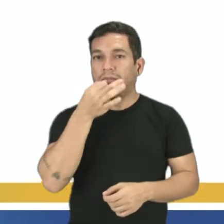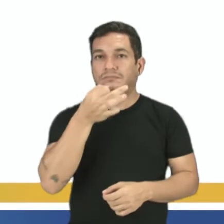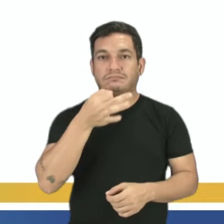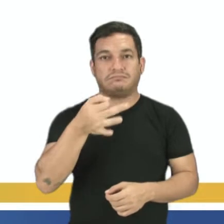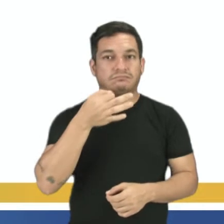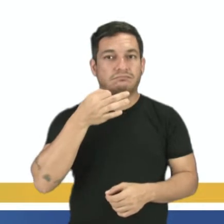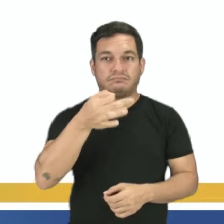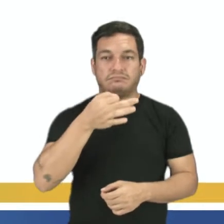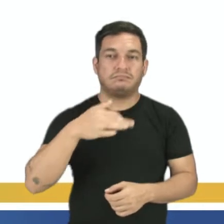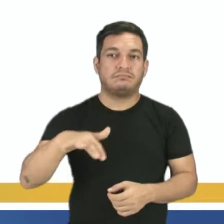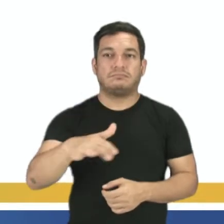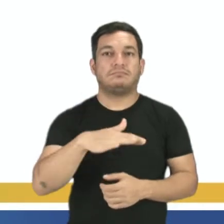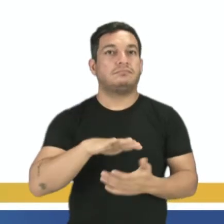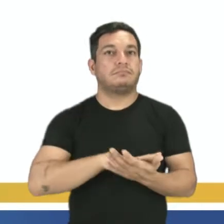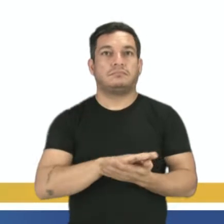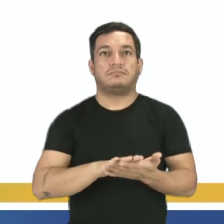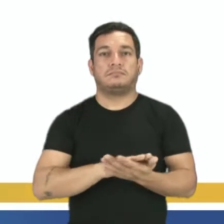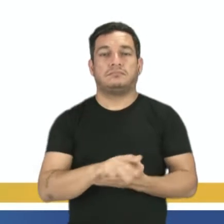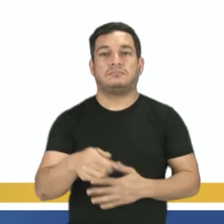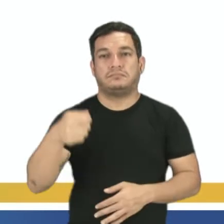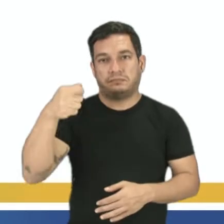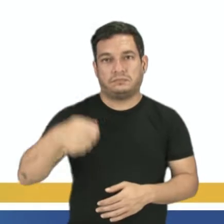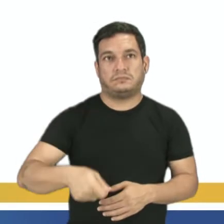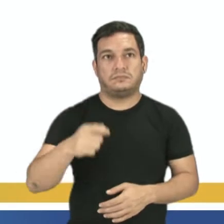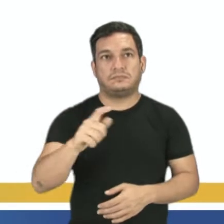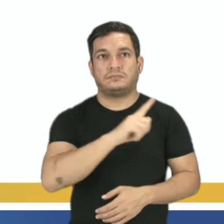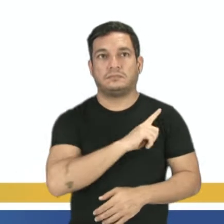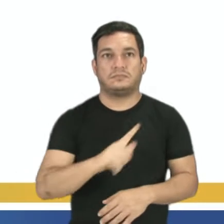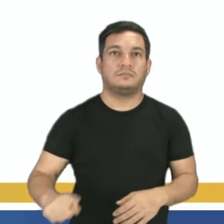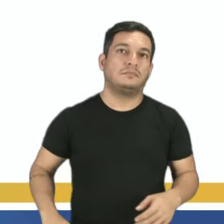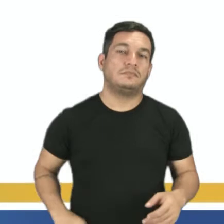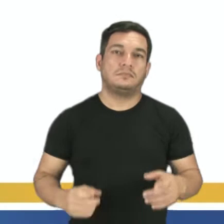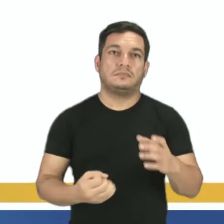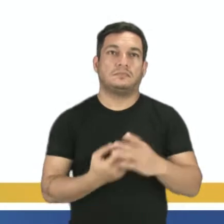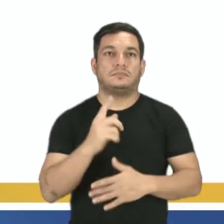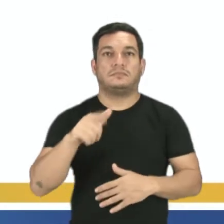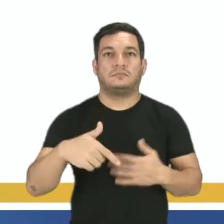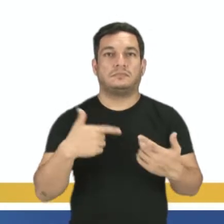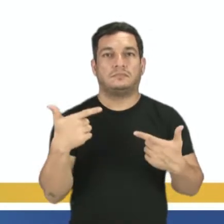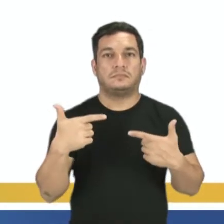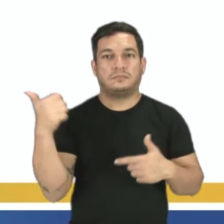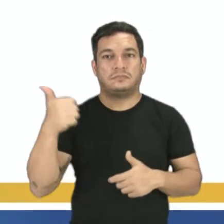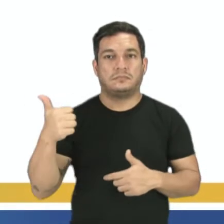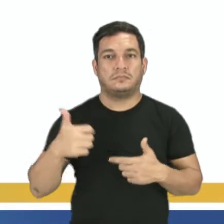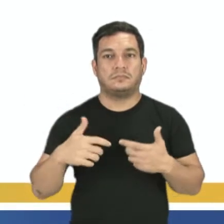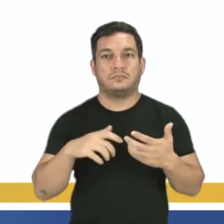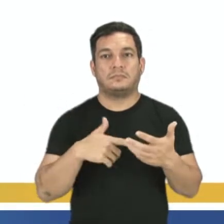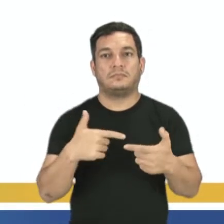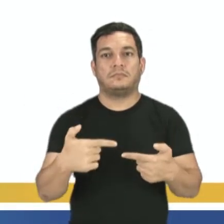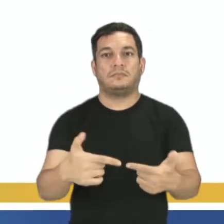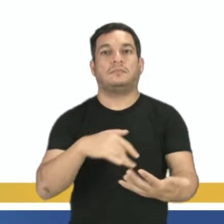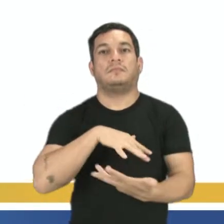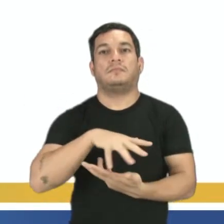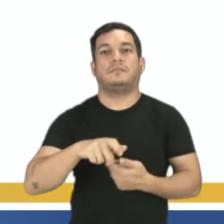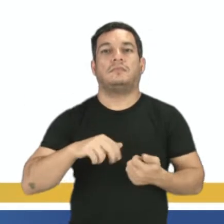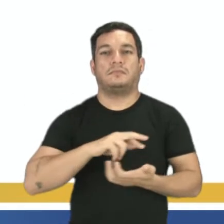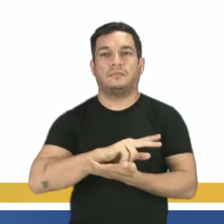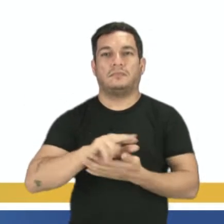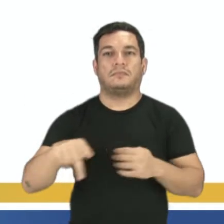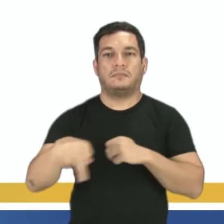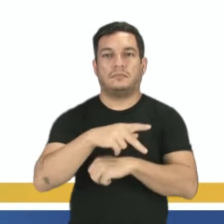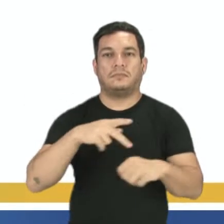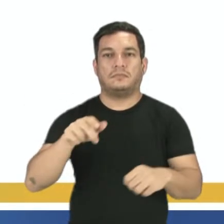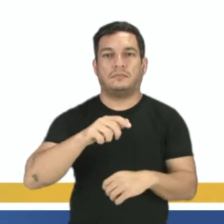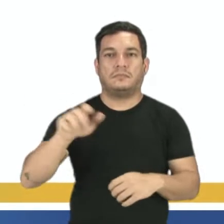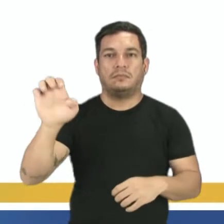antidemocrático e autoritário. Esses governos surgiram após a Primeira Guerra Mundial, em diversos países da Europa,